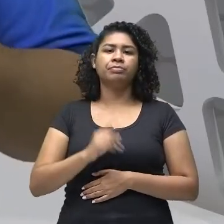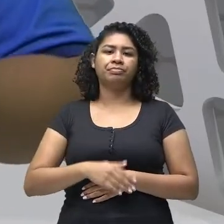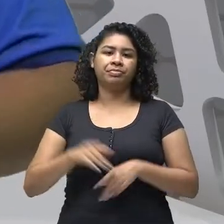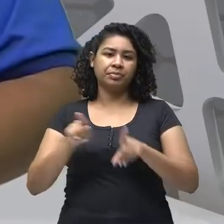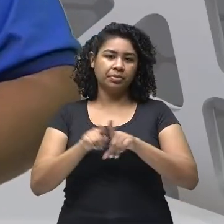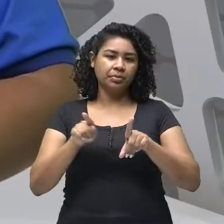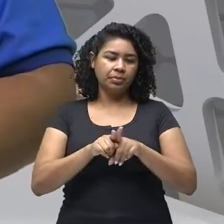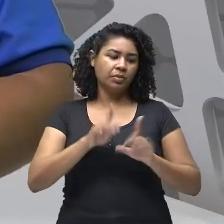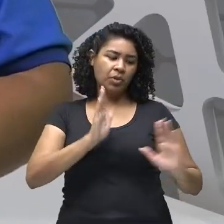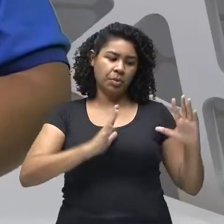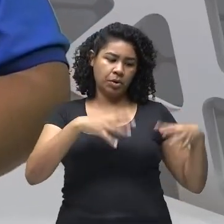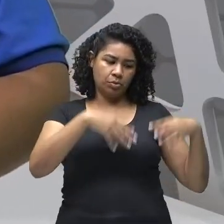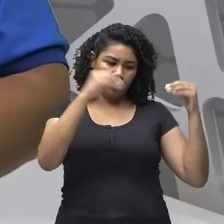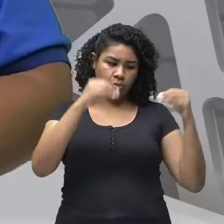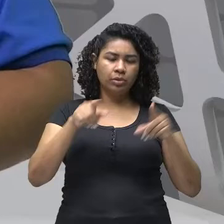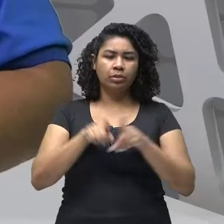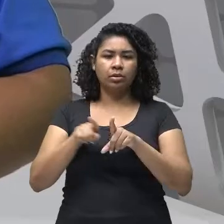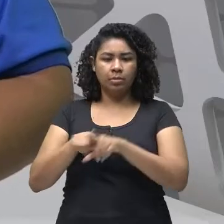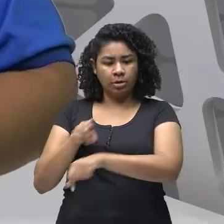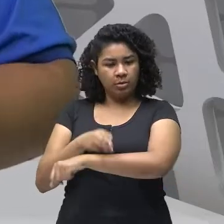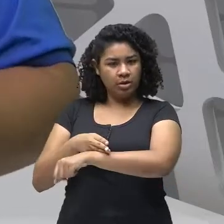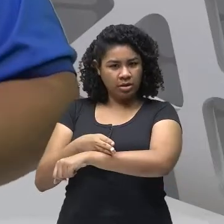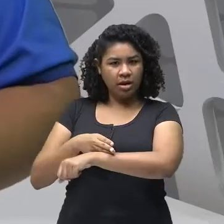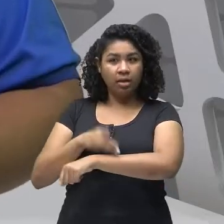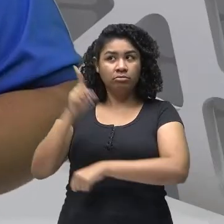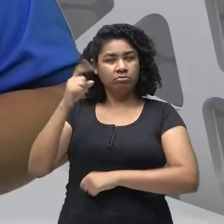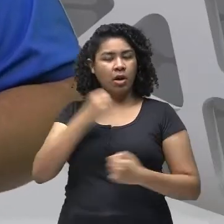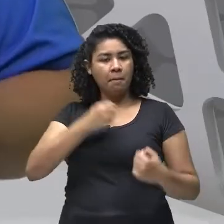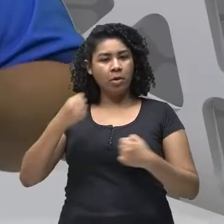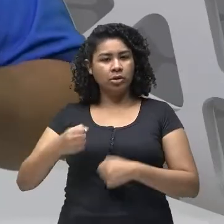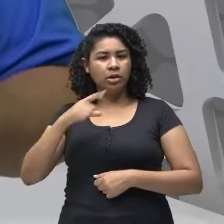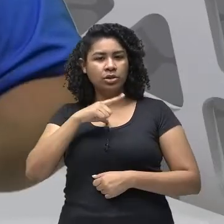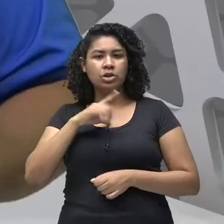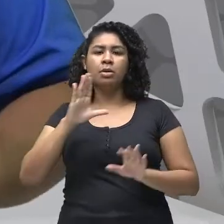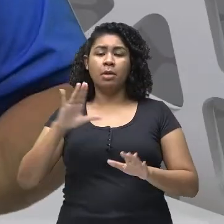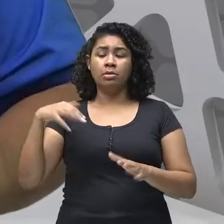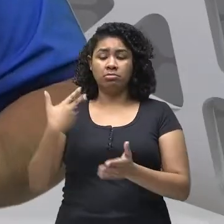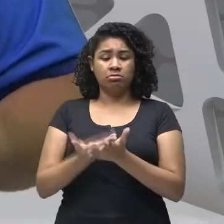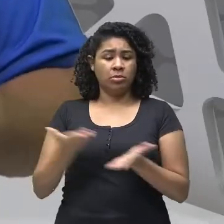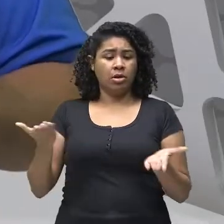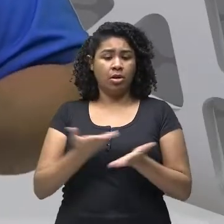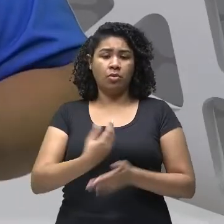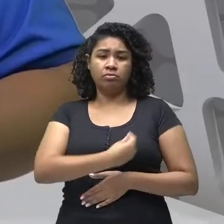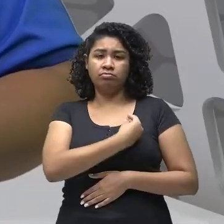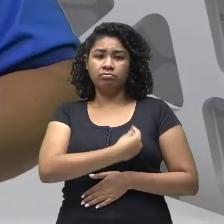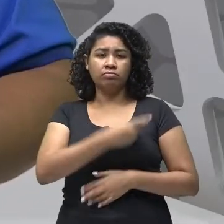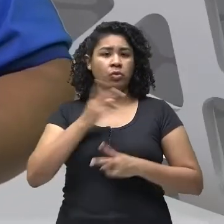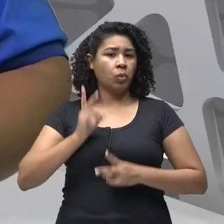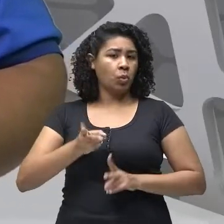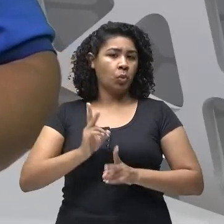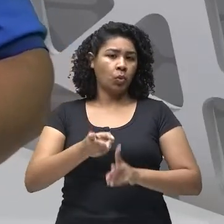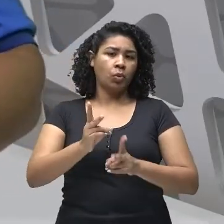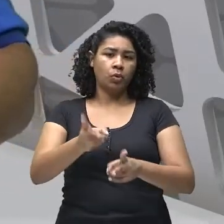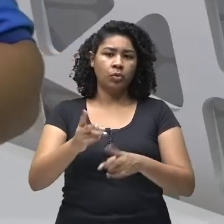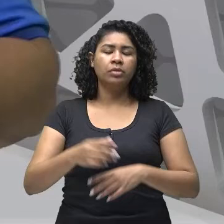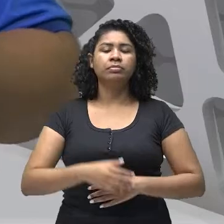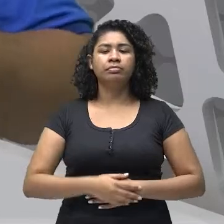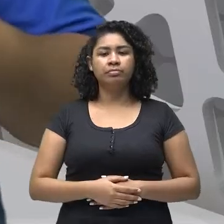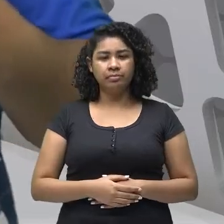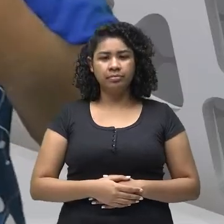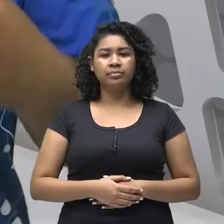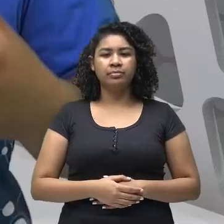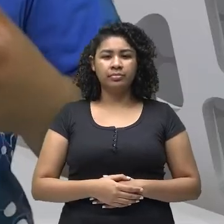Média e parte da Idade Moderna, mas continua aí. Afinal de contas, depois de algum tempo, já